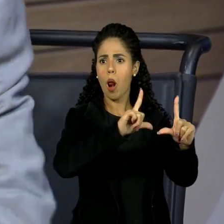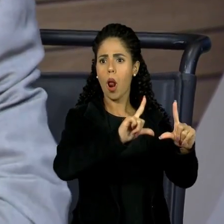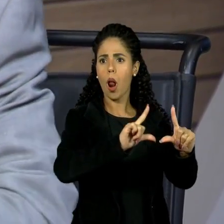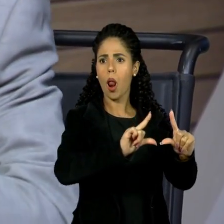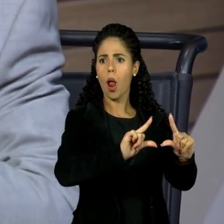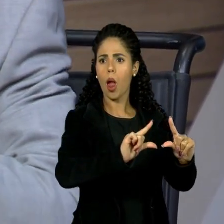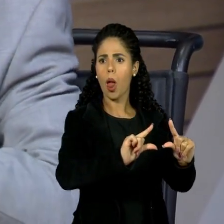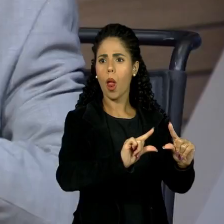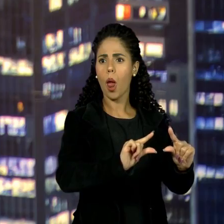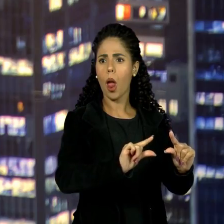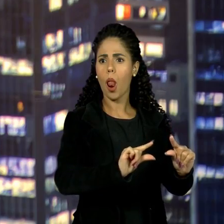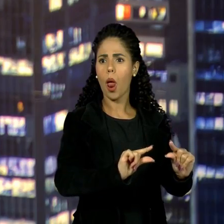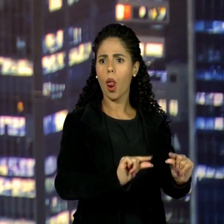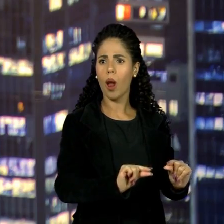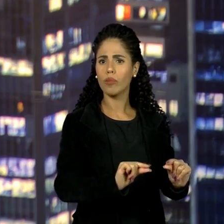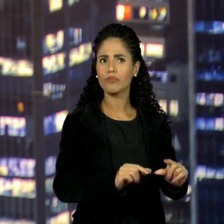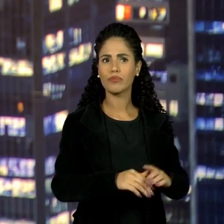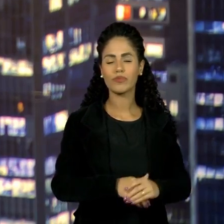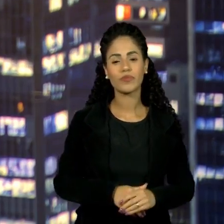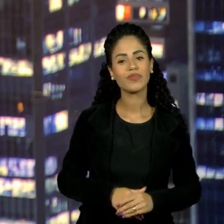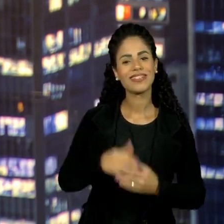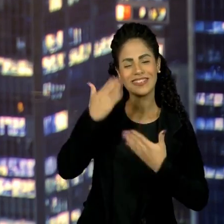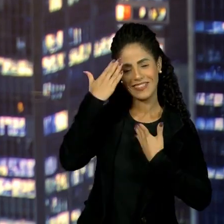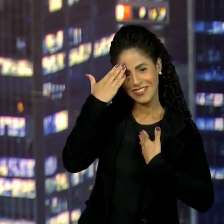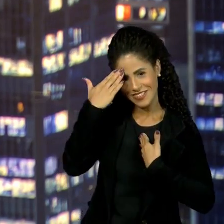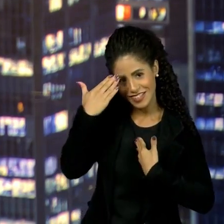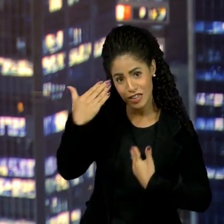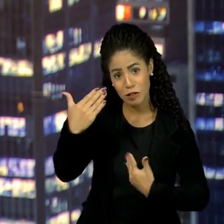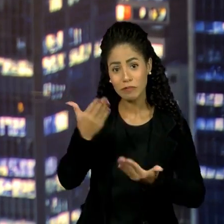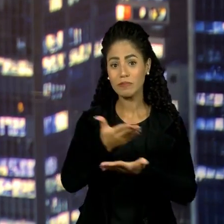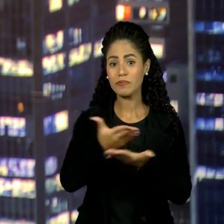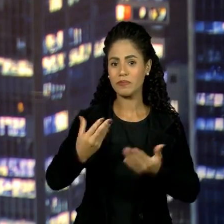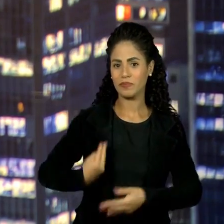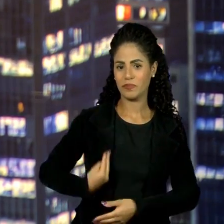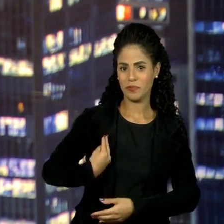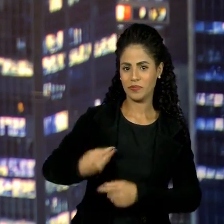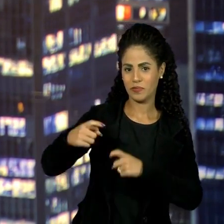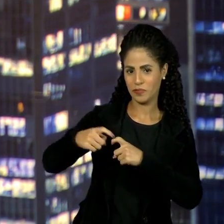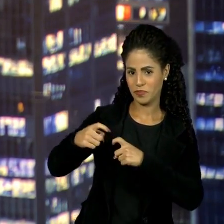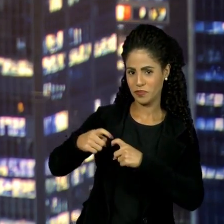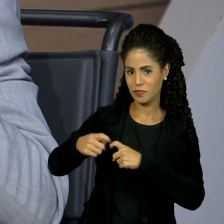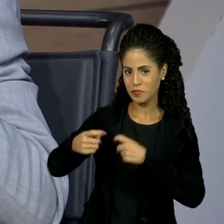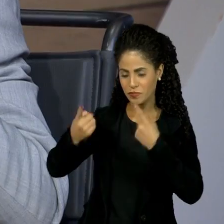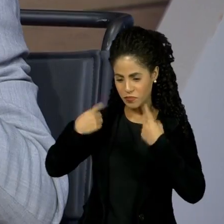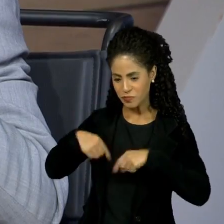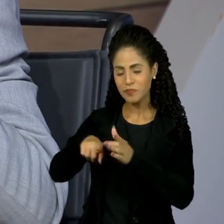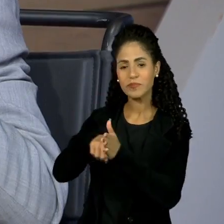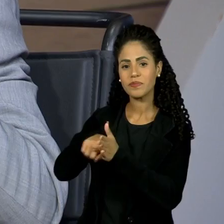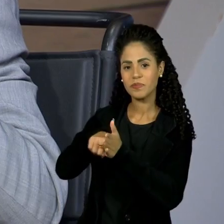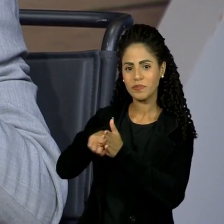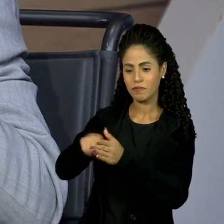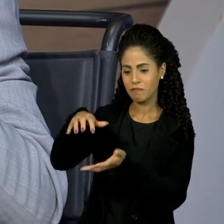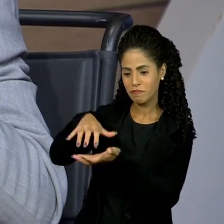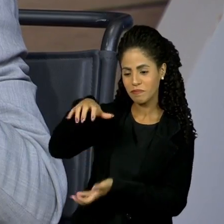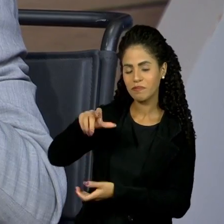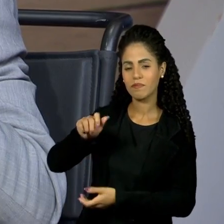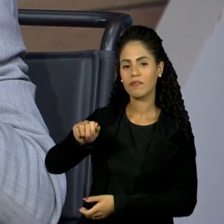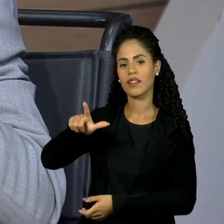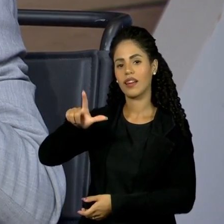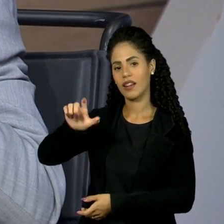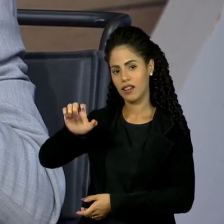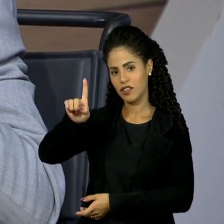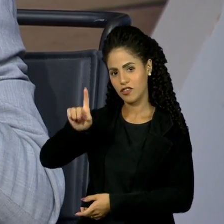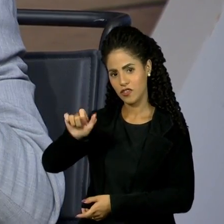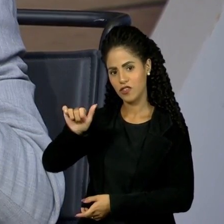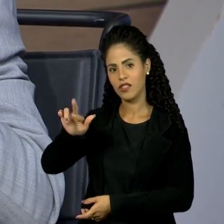criança. Bom, eu queria agradecer muitíssimo a presença do médico gerontólogo Alexandre Kalash, que também é presidente do